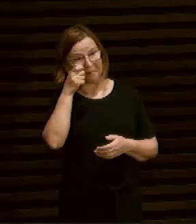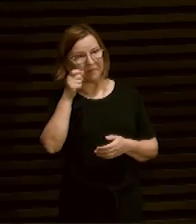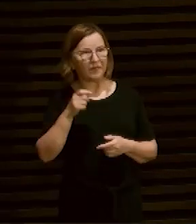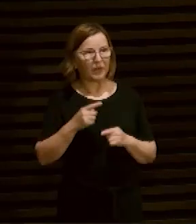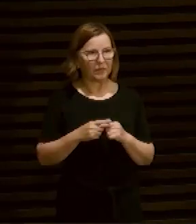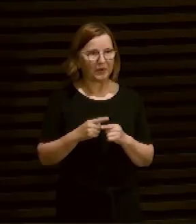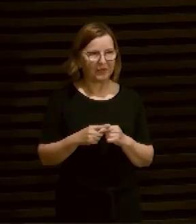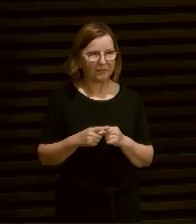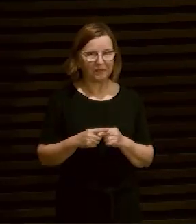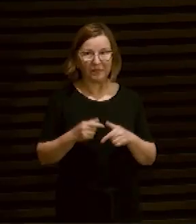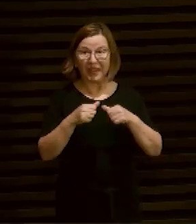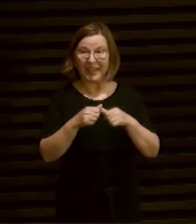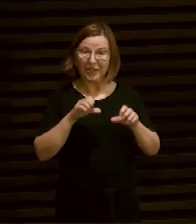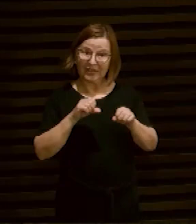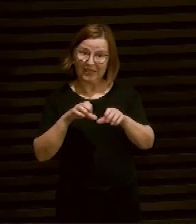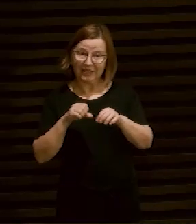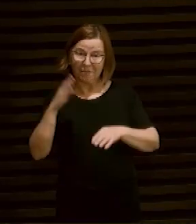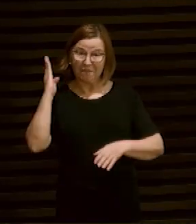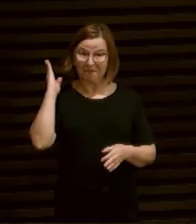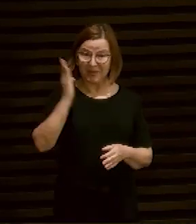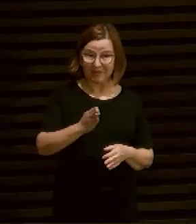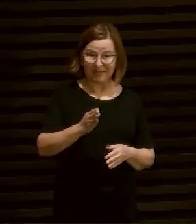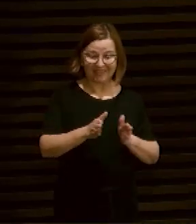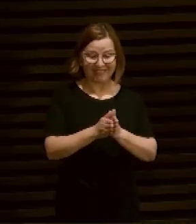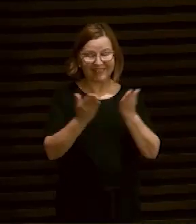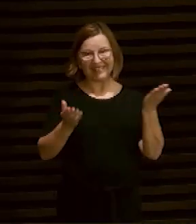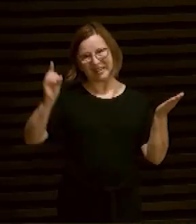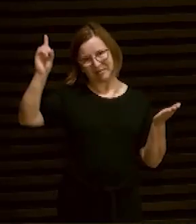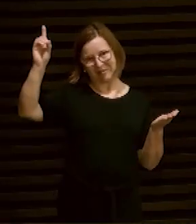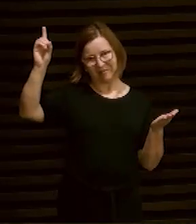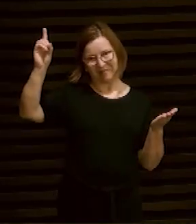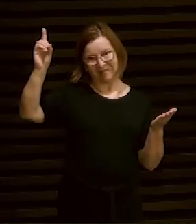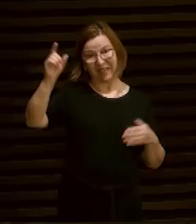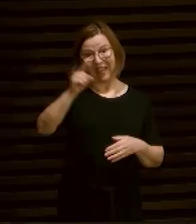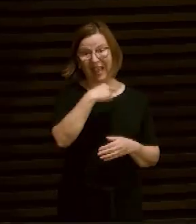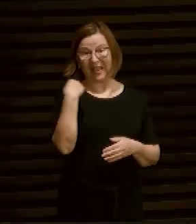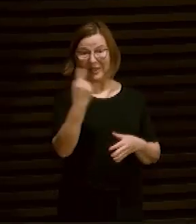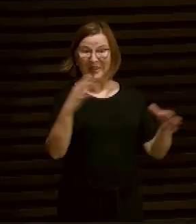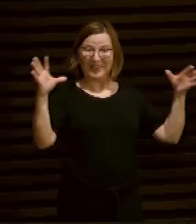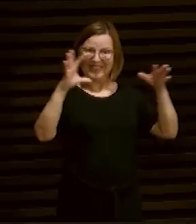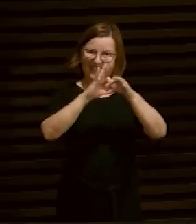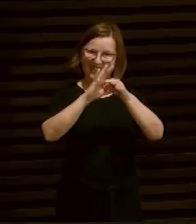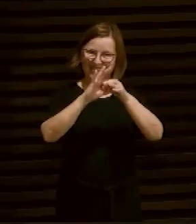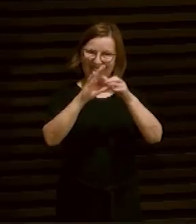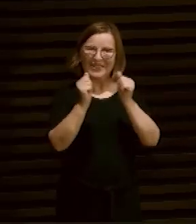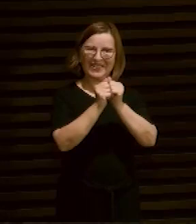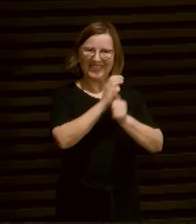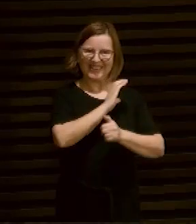porque esta é a doutrina principal da Bíblia, que é a nossa união com